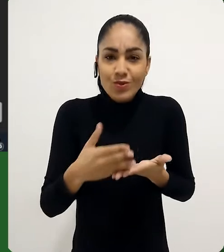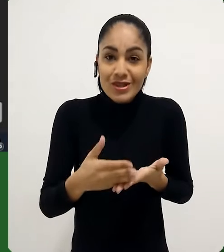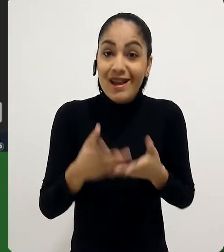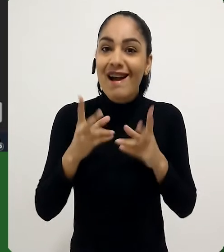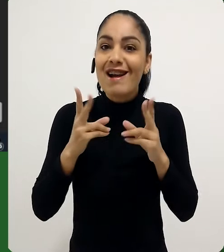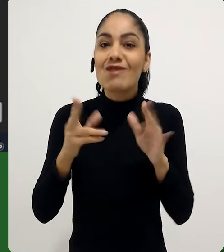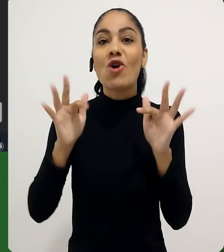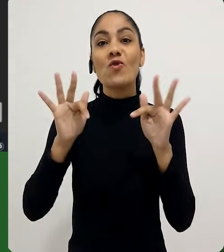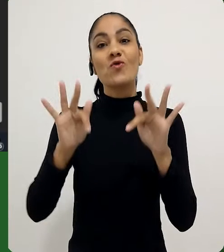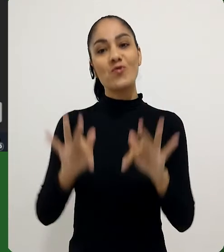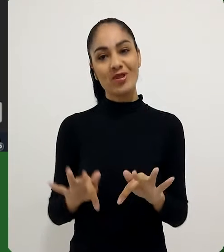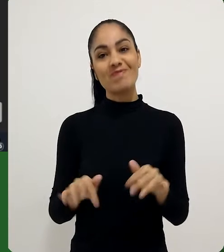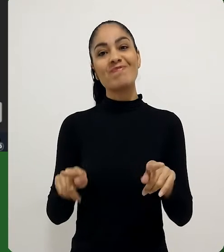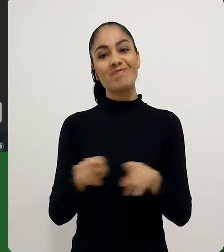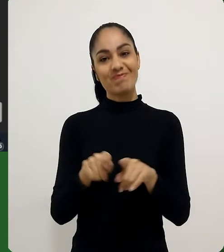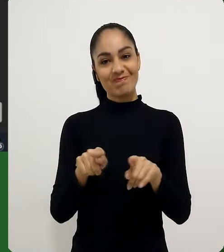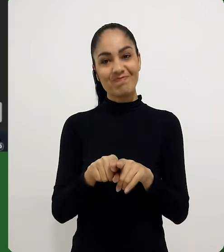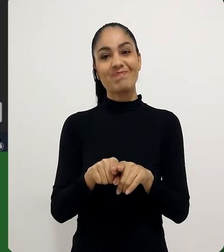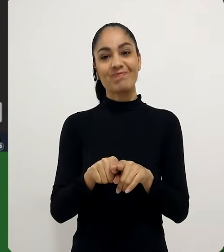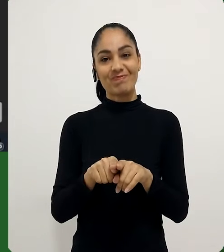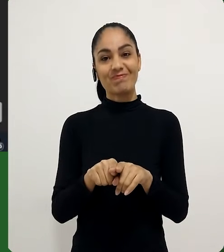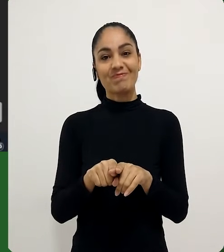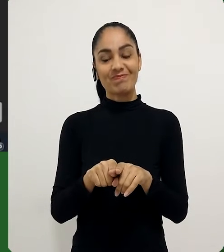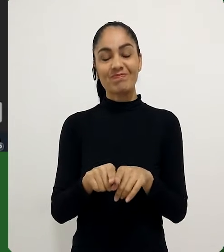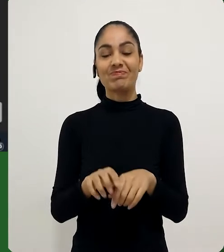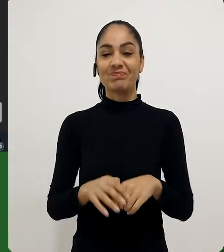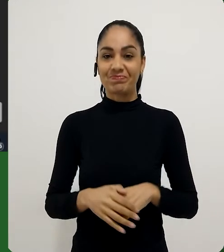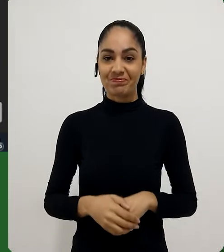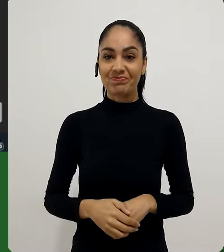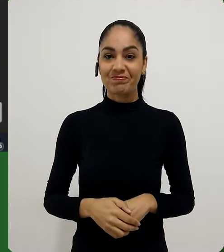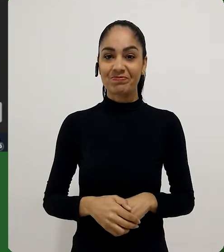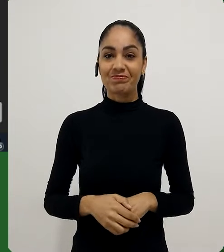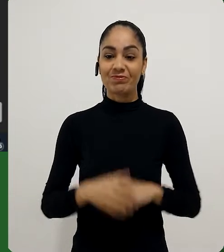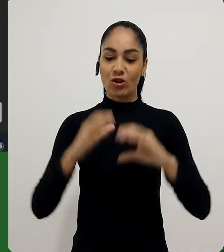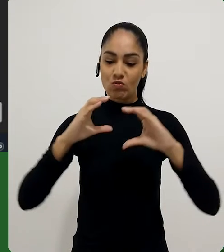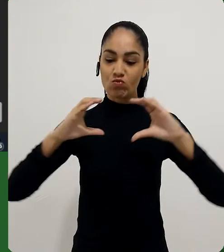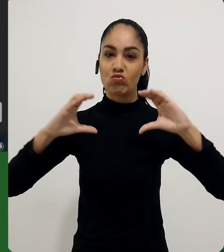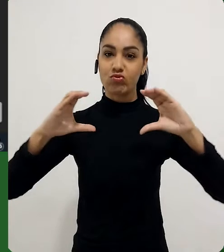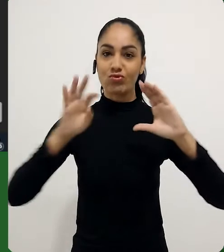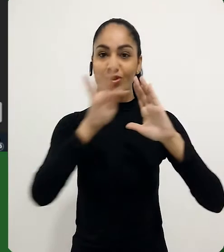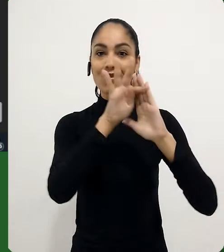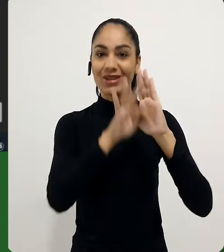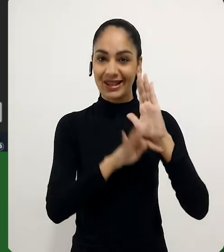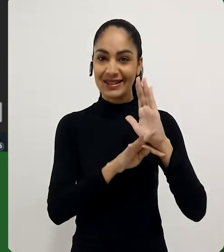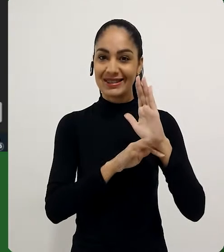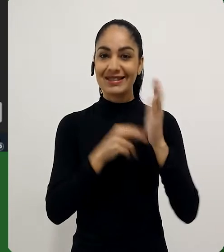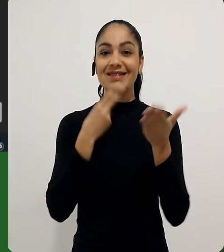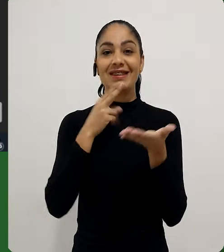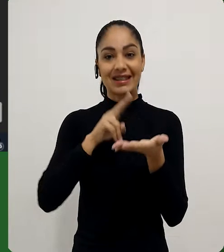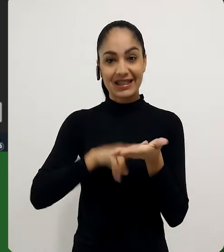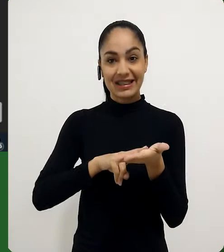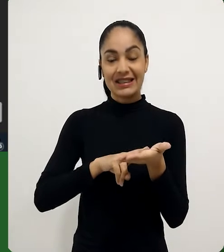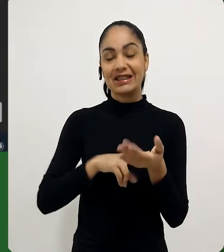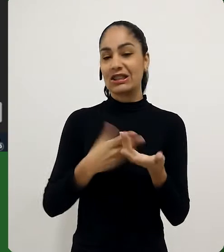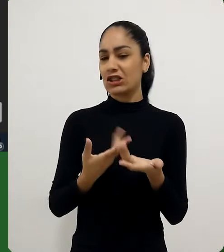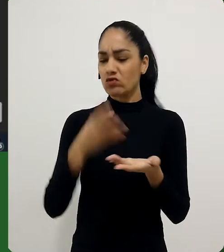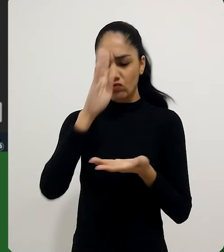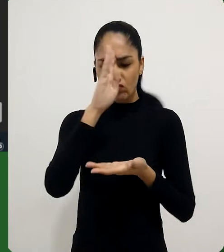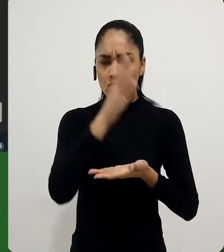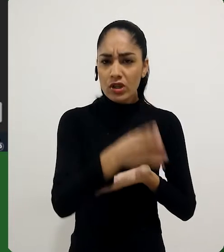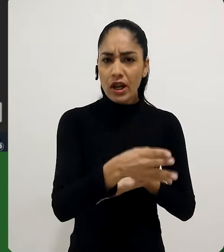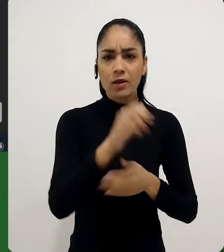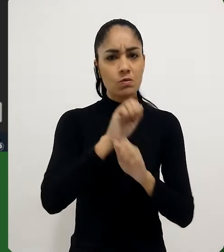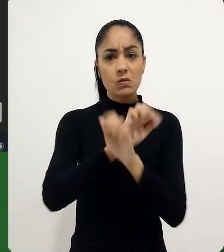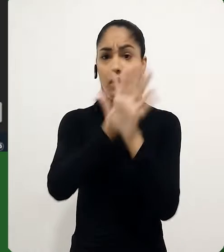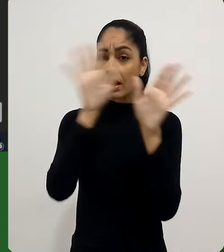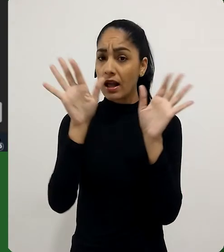você inicia, da mesma forma você deve finalizar também o corpo do texto, né, de